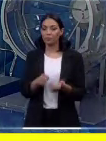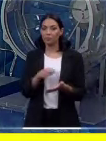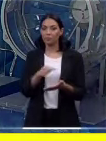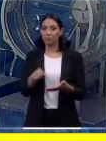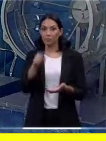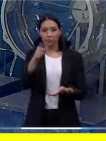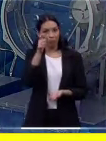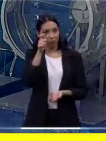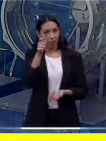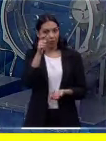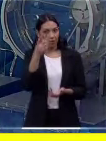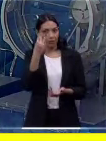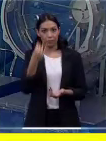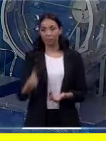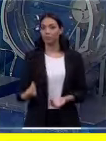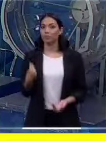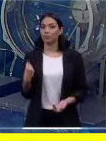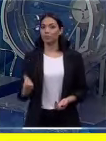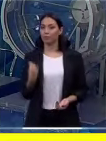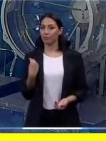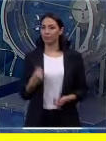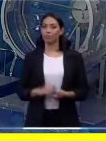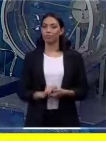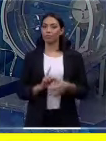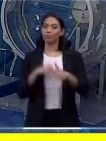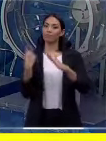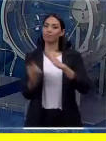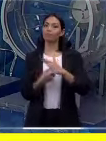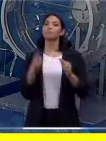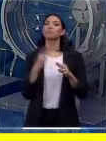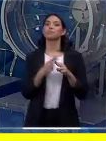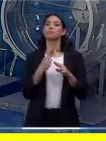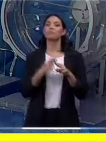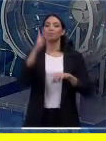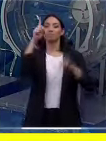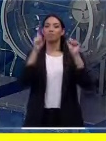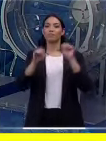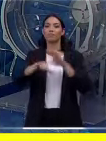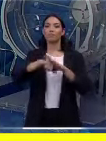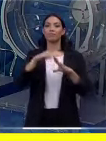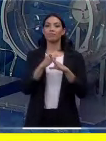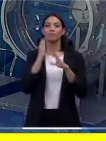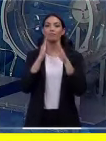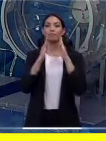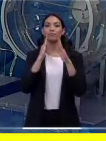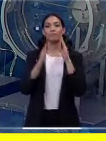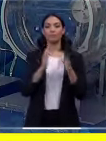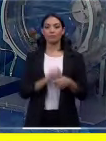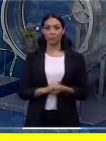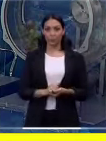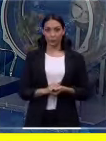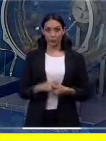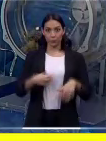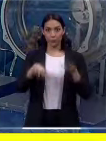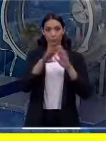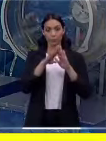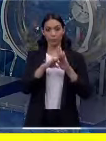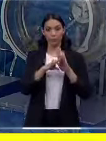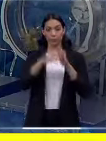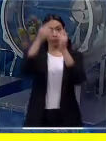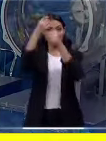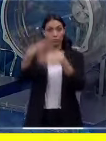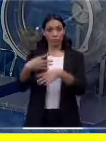Mania. Você acompanhando tudo ao vivo nos perfis da Caixa e da Rede TV no YouTube e no Facebook. Este procedimento